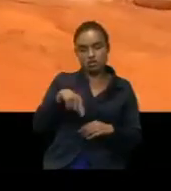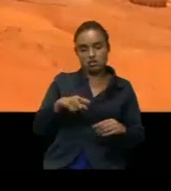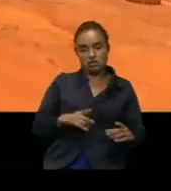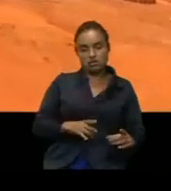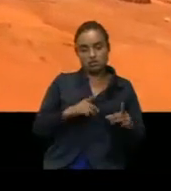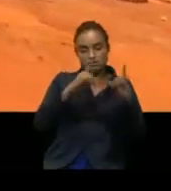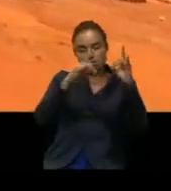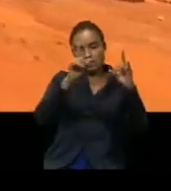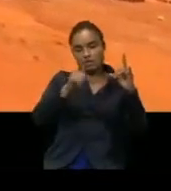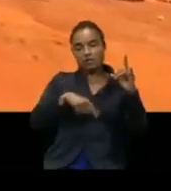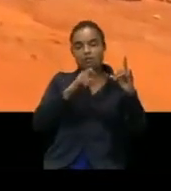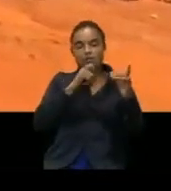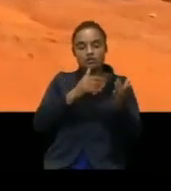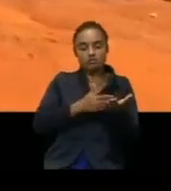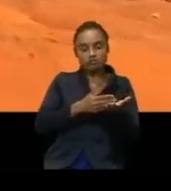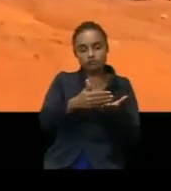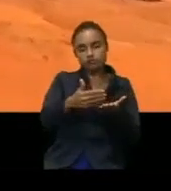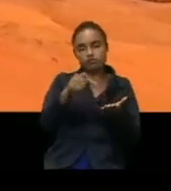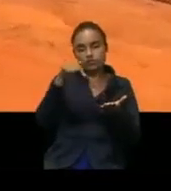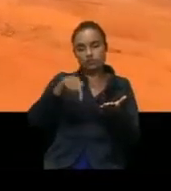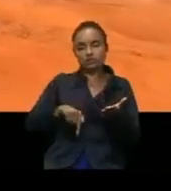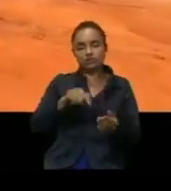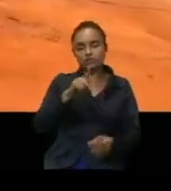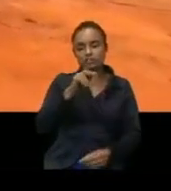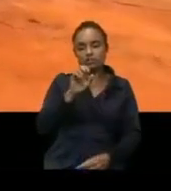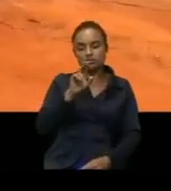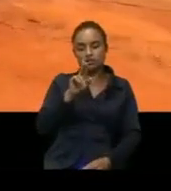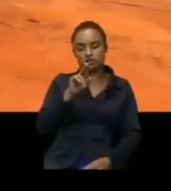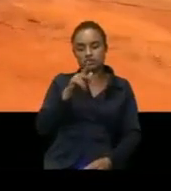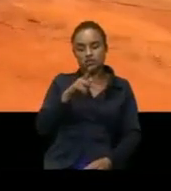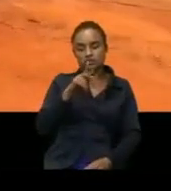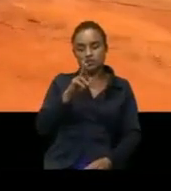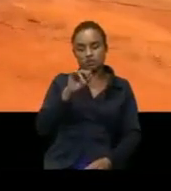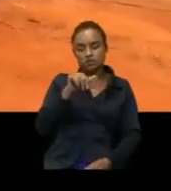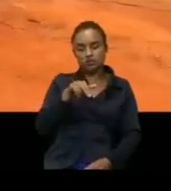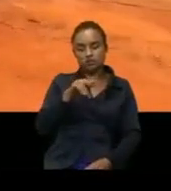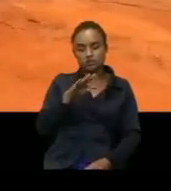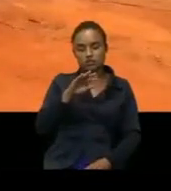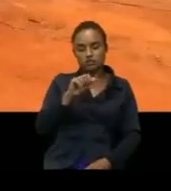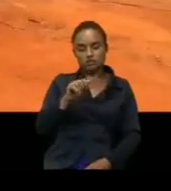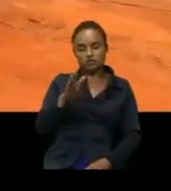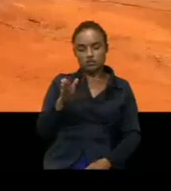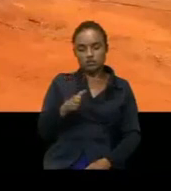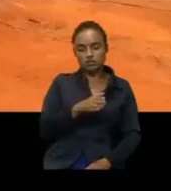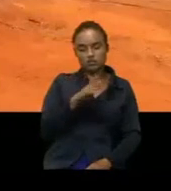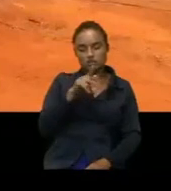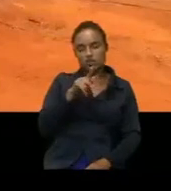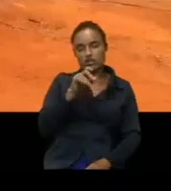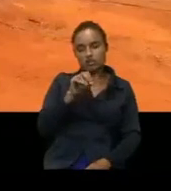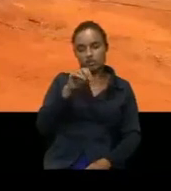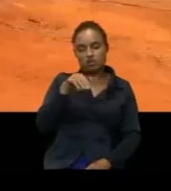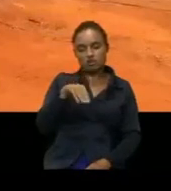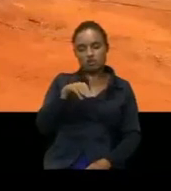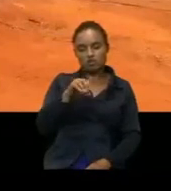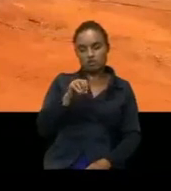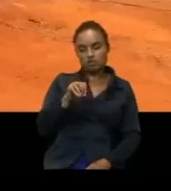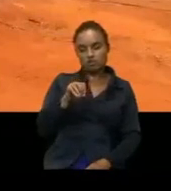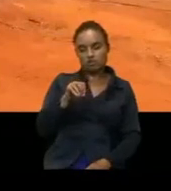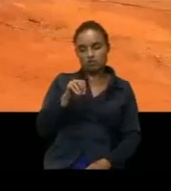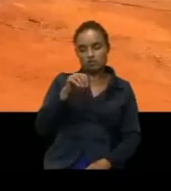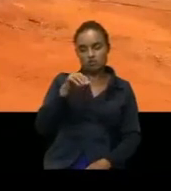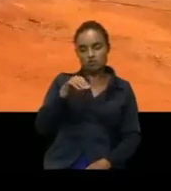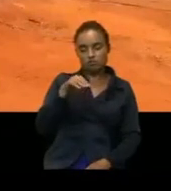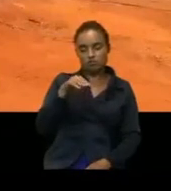está no início dela ainda. Você viu o fechamento com tapume. Pausar um pouquinho. E olha ali que do seu lado